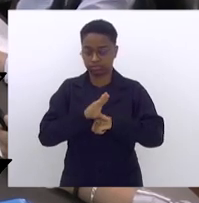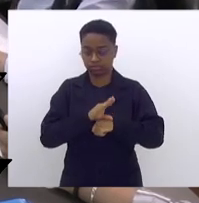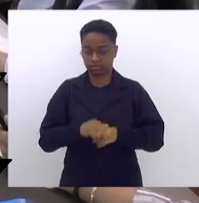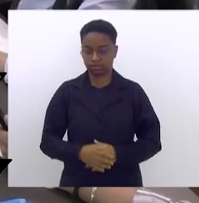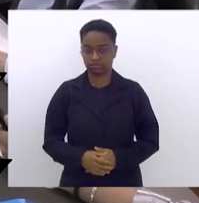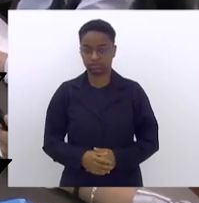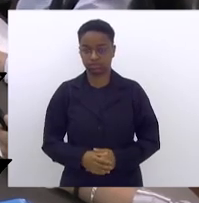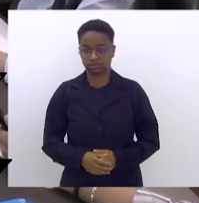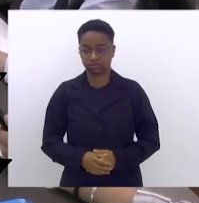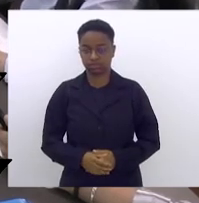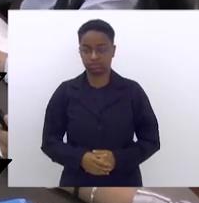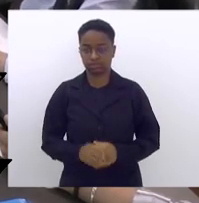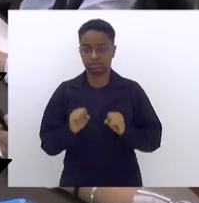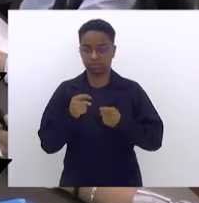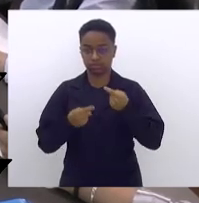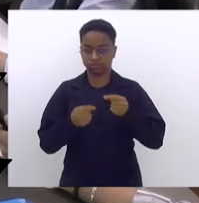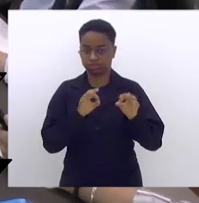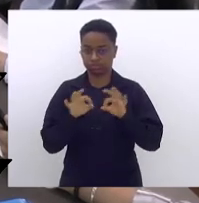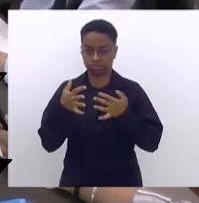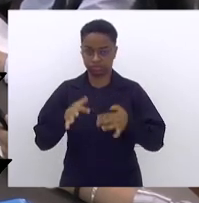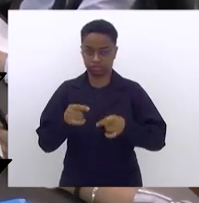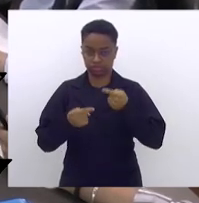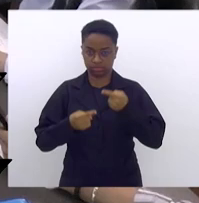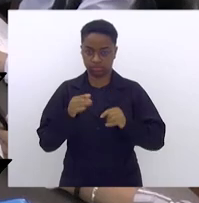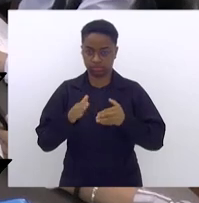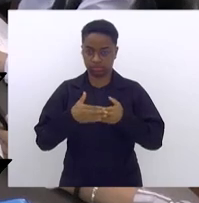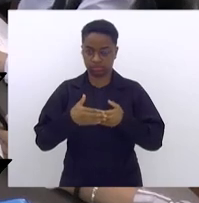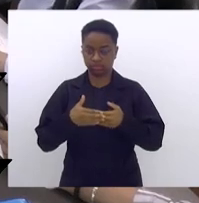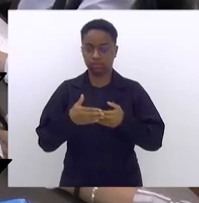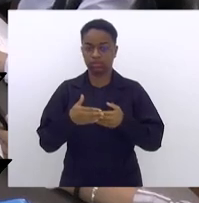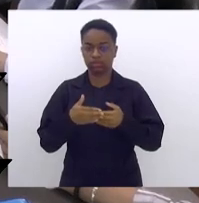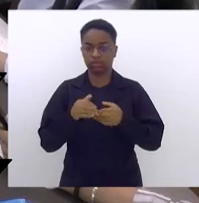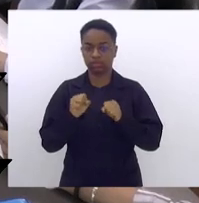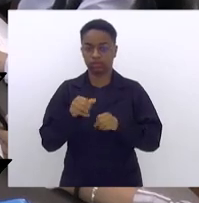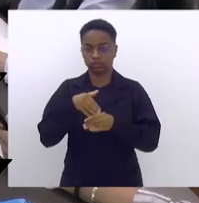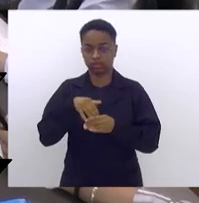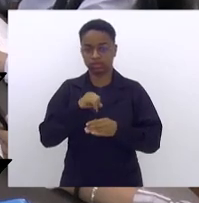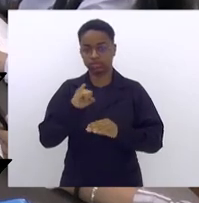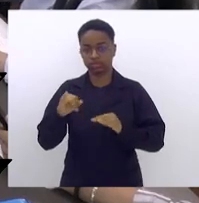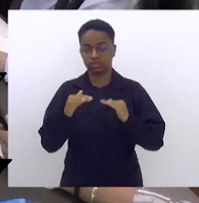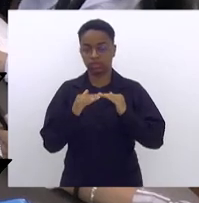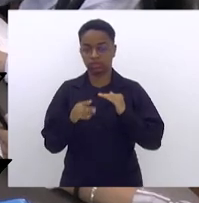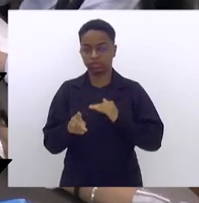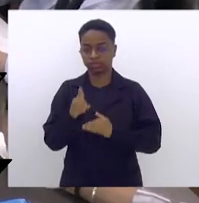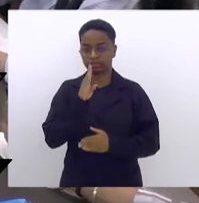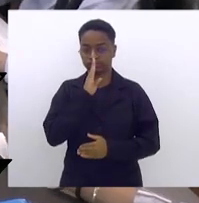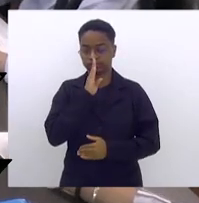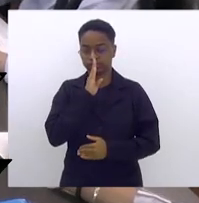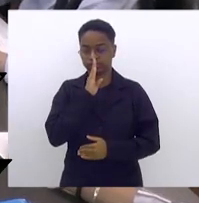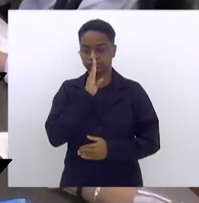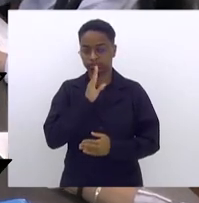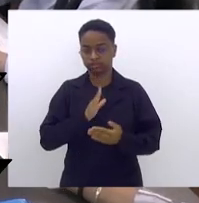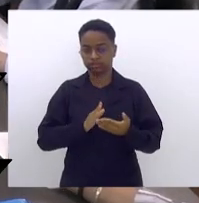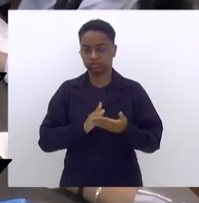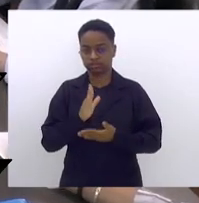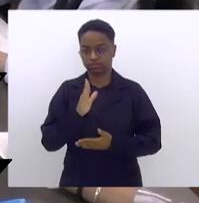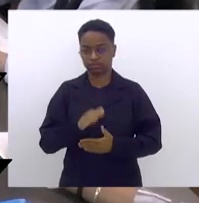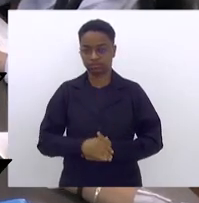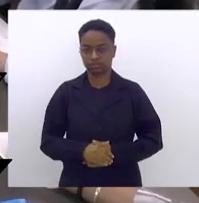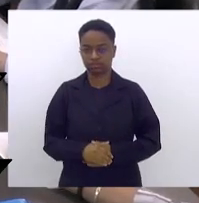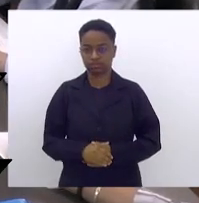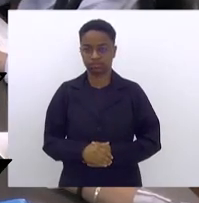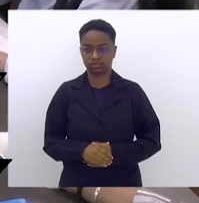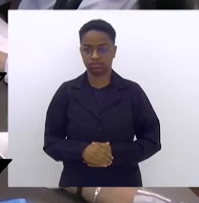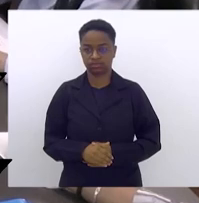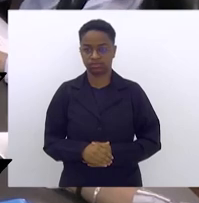inconstitucionalidade. Em discussão, não havendo quem queira discutir, em votação, os senhores que aprovam o parecer pela inconstitucionalidade, permaneçam como estão, aprovado